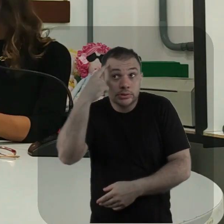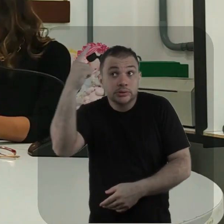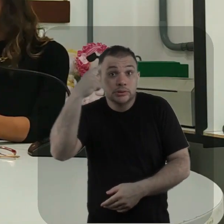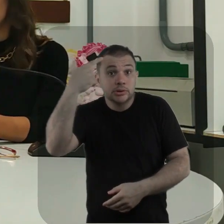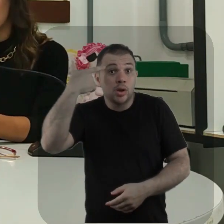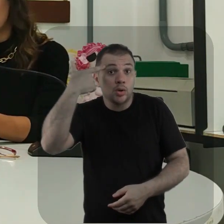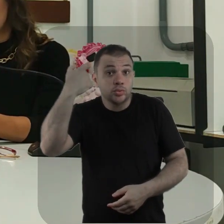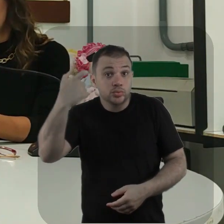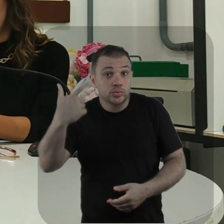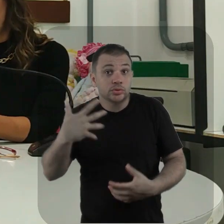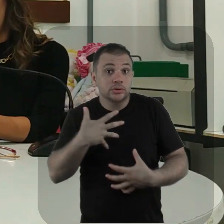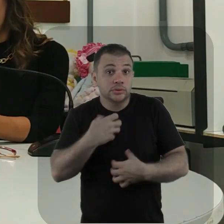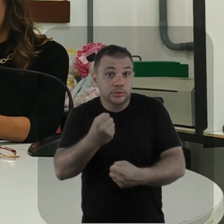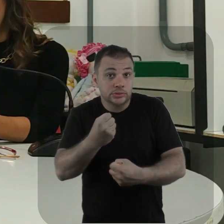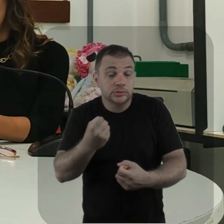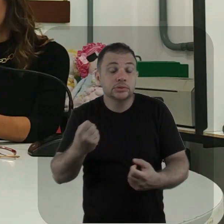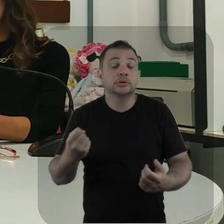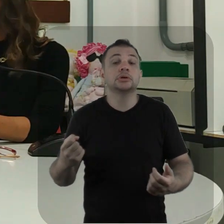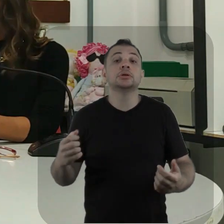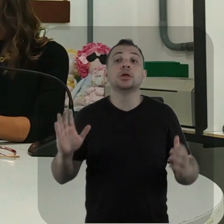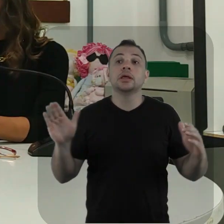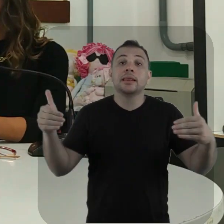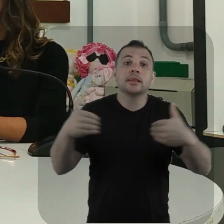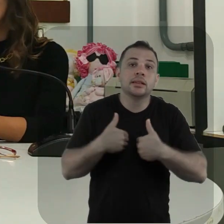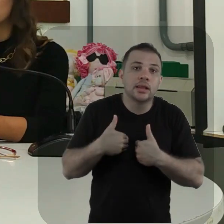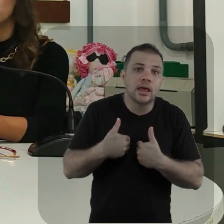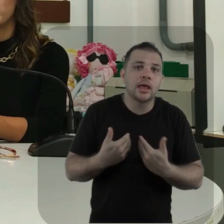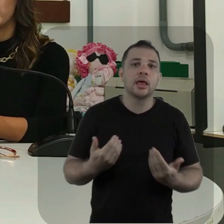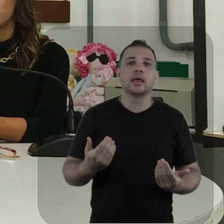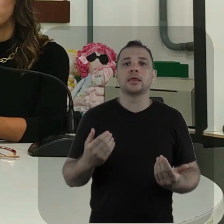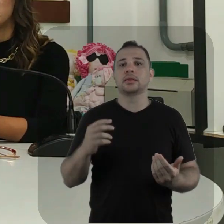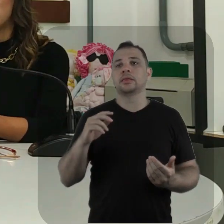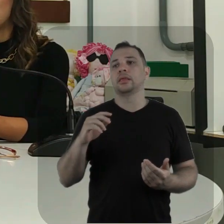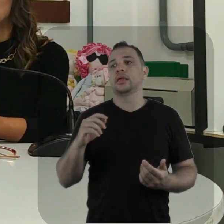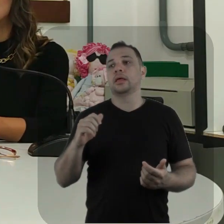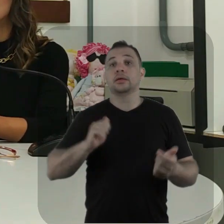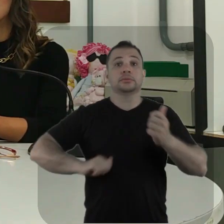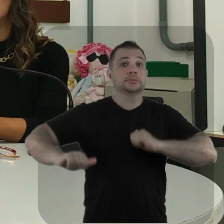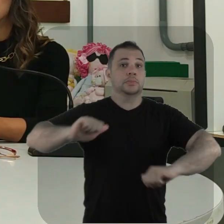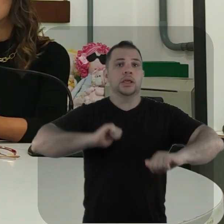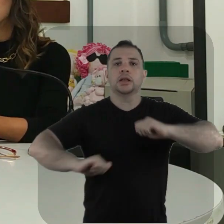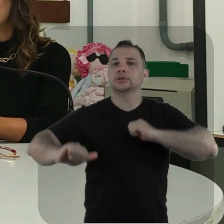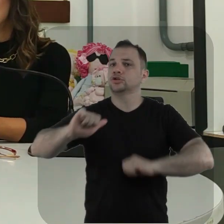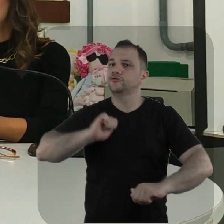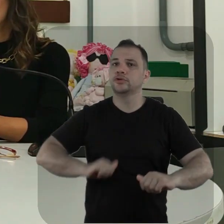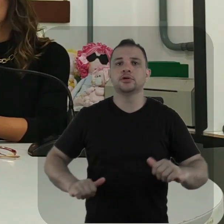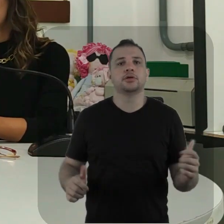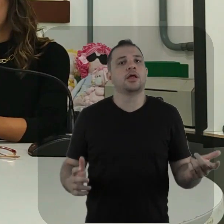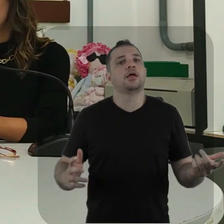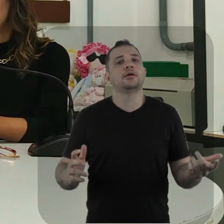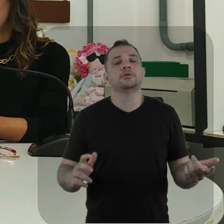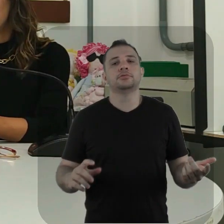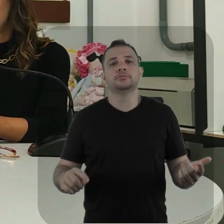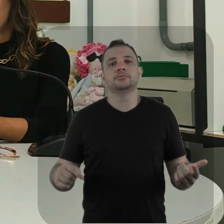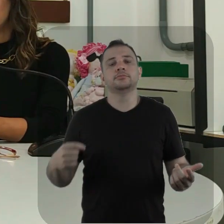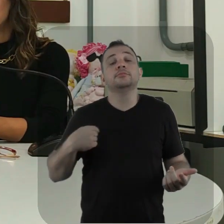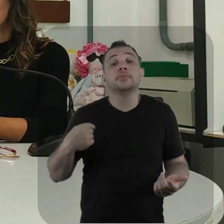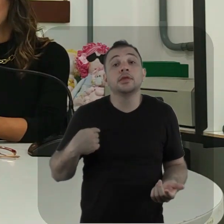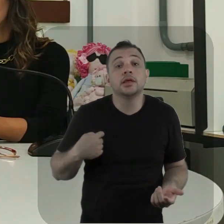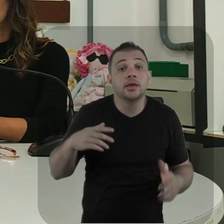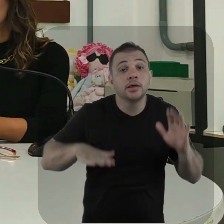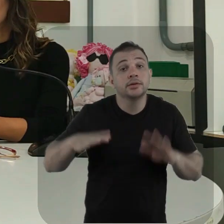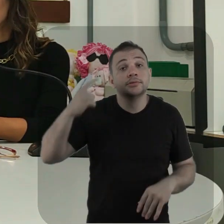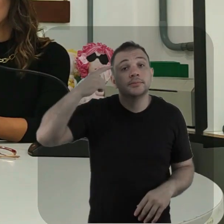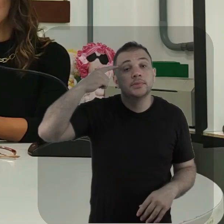suicida, muito diagnóstico de TEA, né, de autismo, muito diagnóstico de hiperatividade. E eu me questiono, sabe,